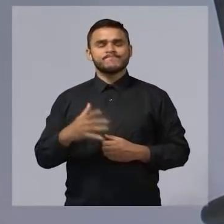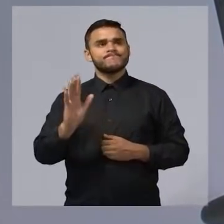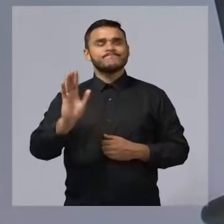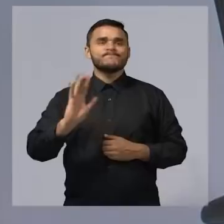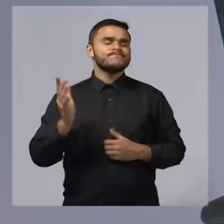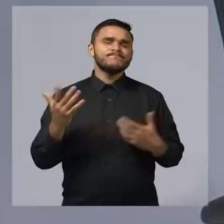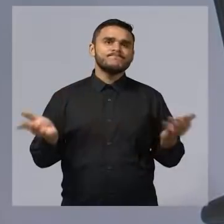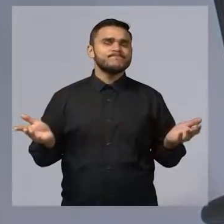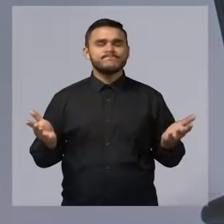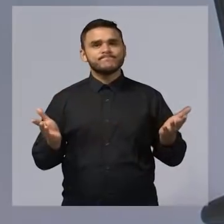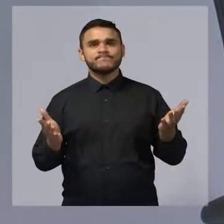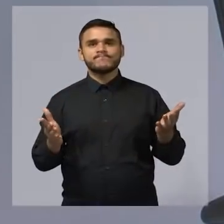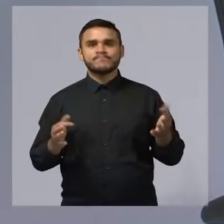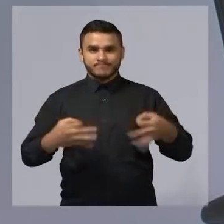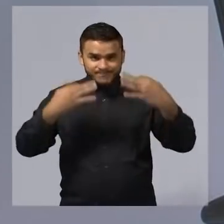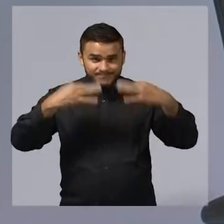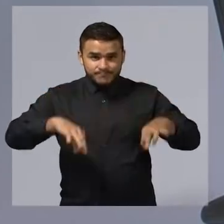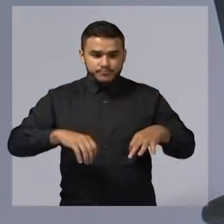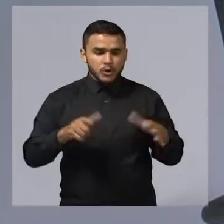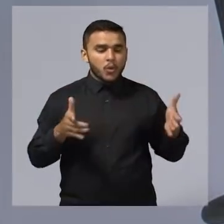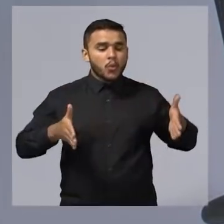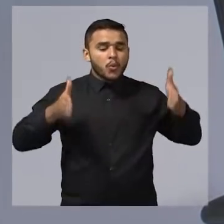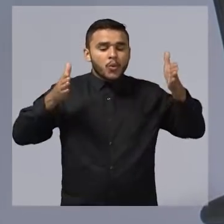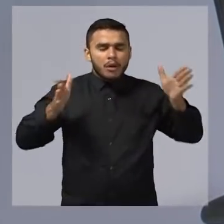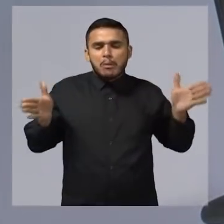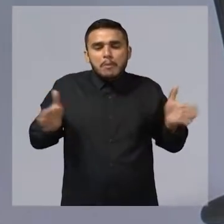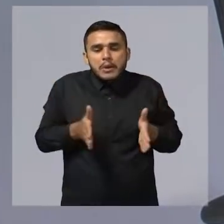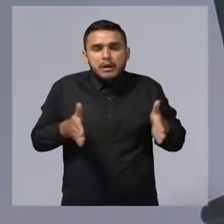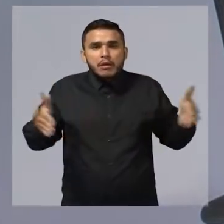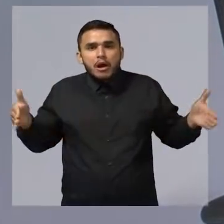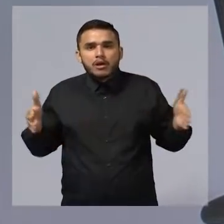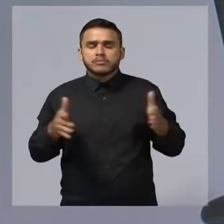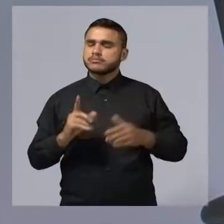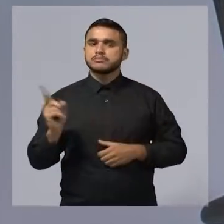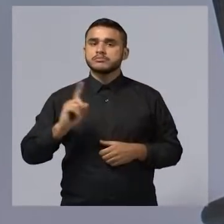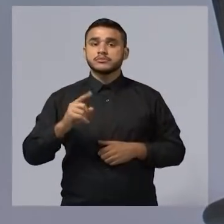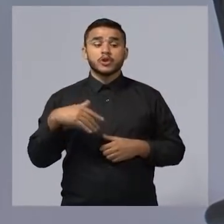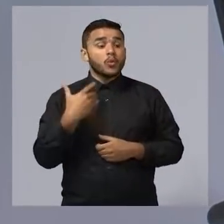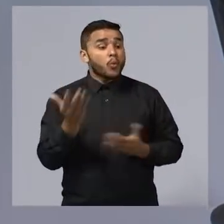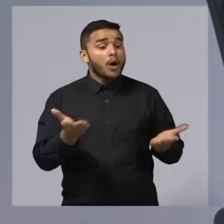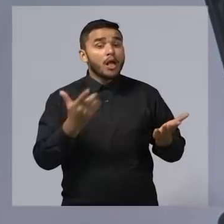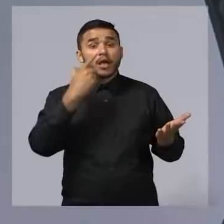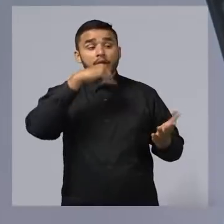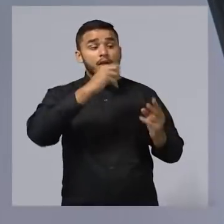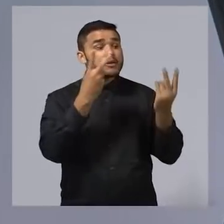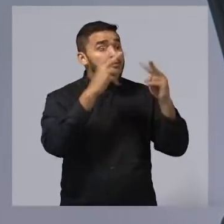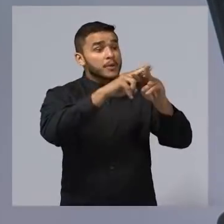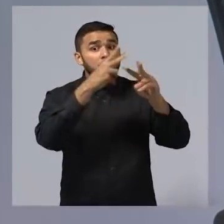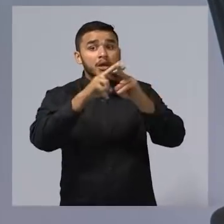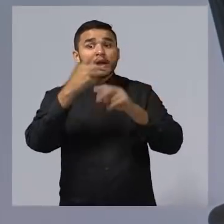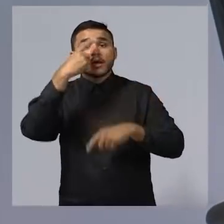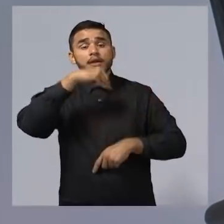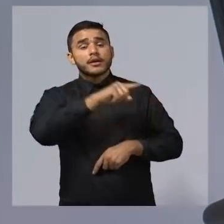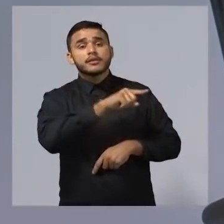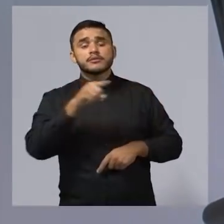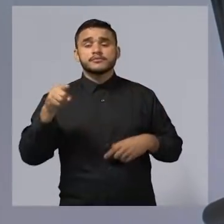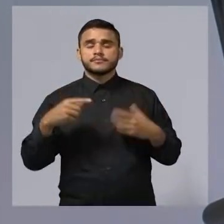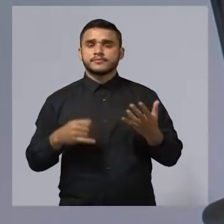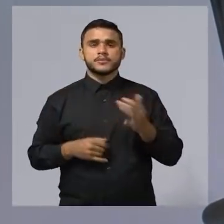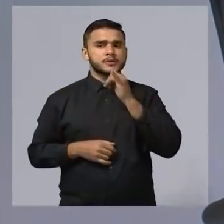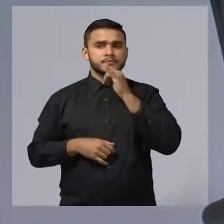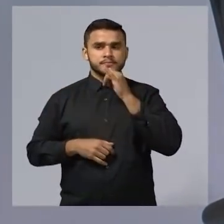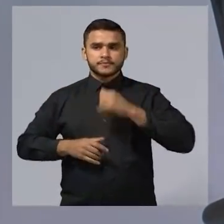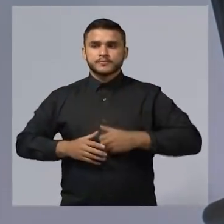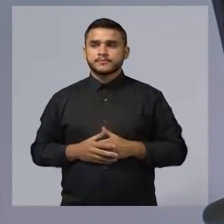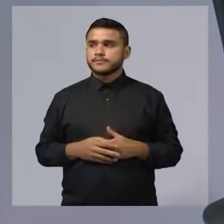é a unidade que faz a situação. É o tipo de preso que eu coloco lá. Porque pode ter certeza que lá eu não tenho nenhuma